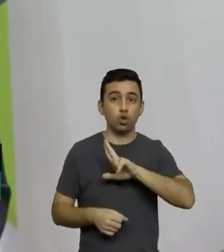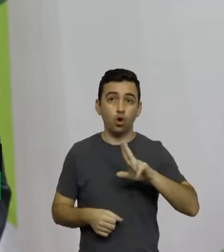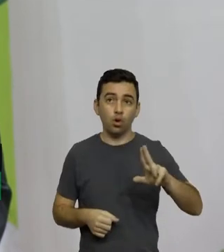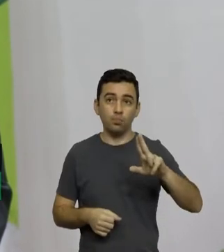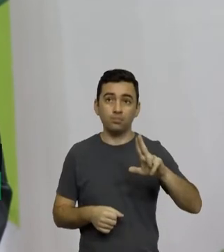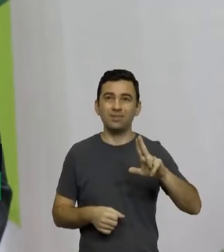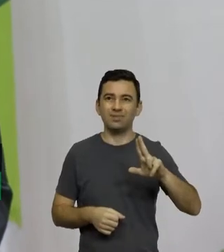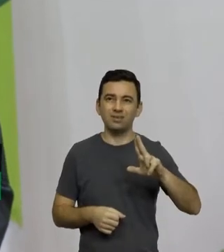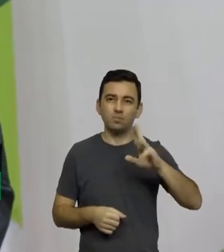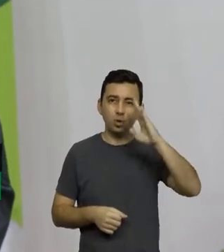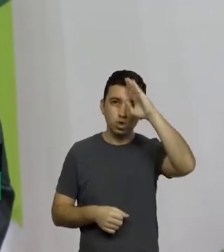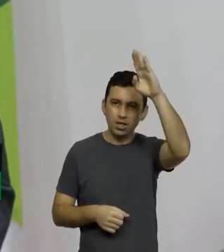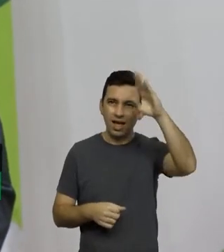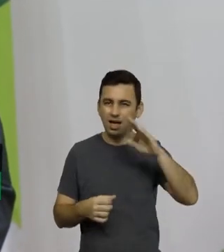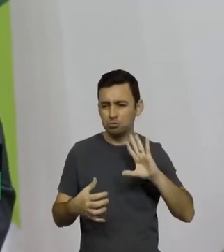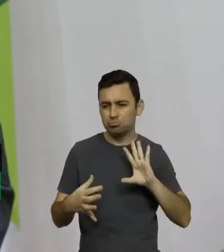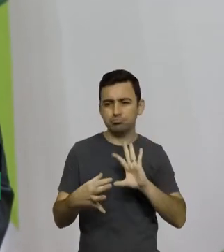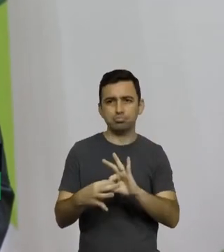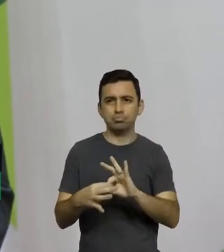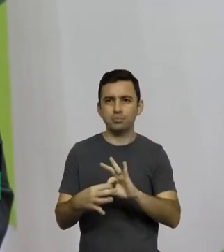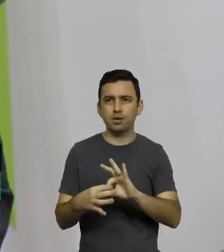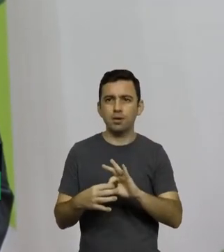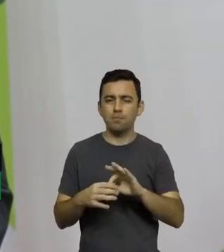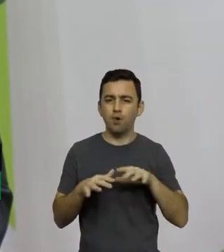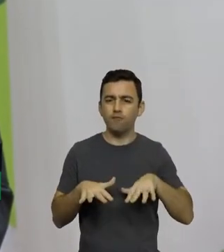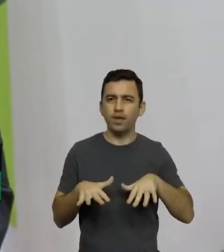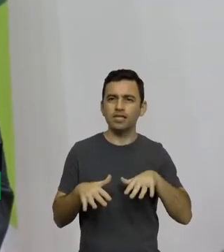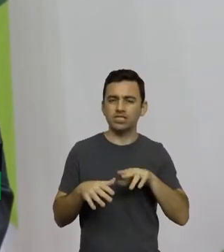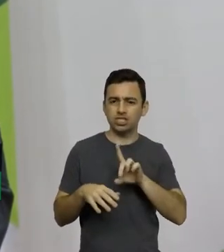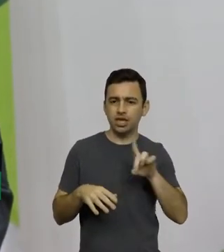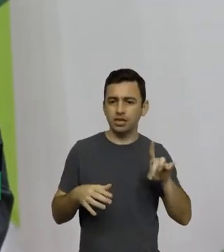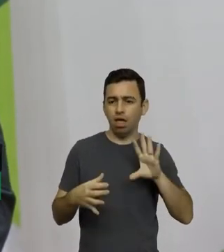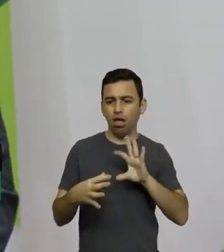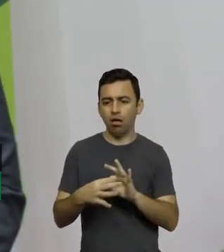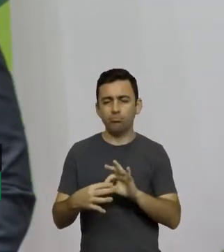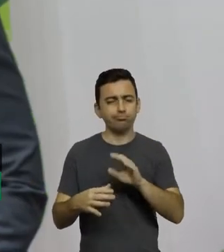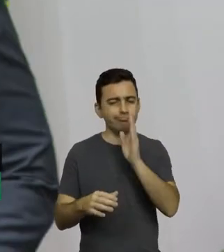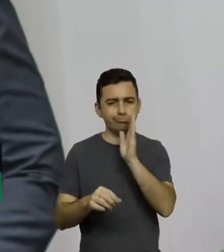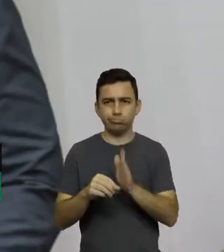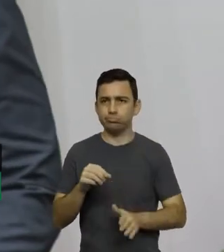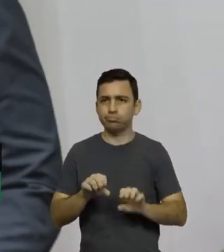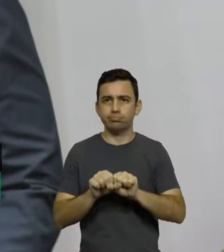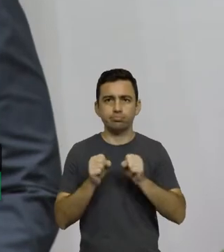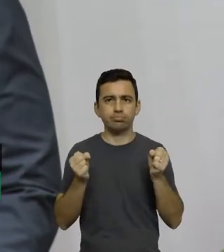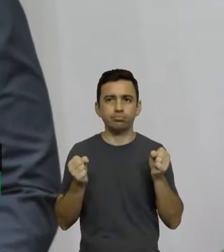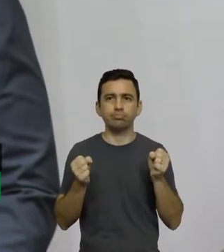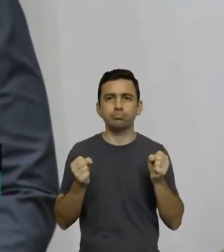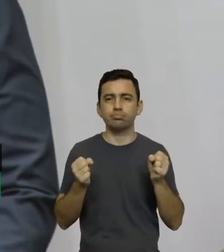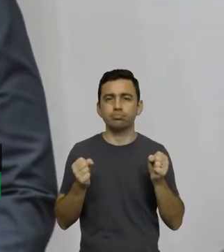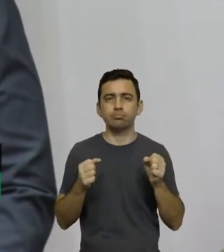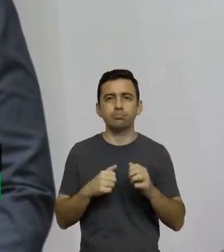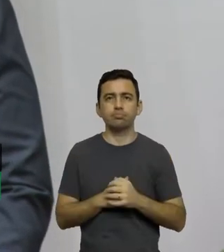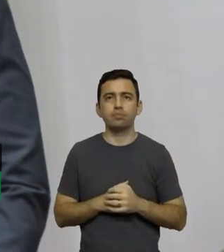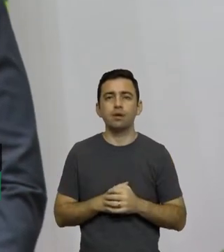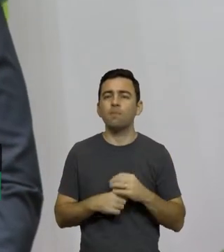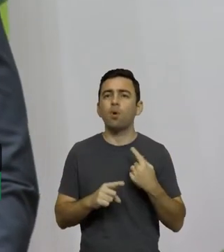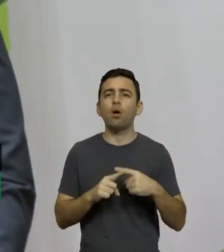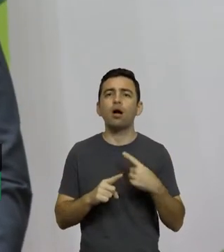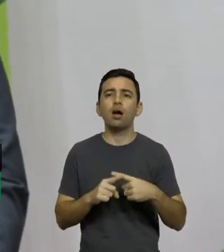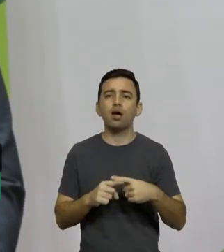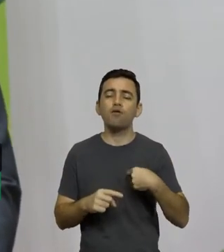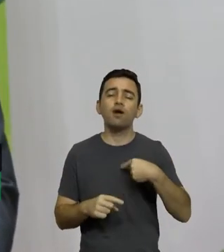apoio dos movimentos de direita, esses já não existem mais. E por que que eu falo dos militares